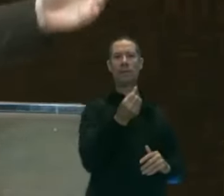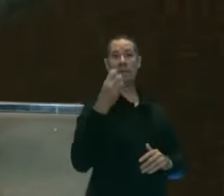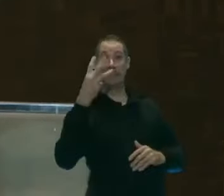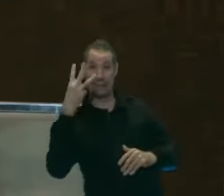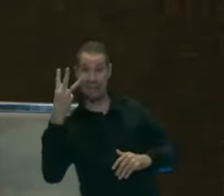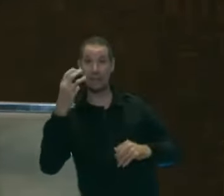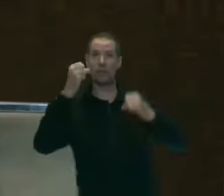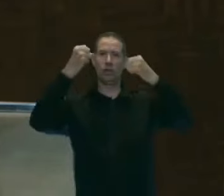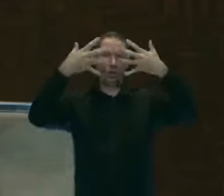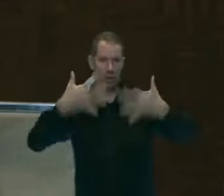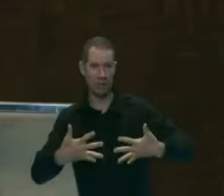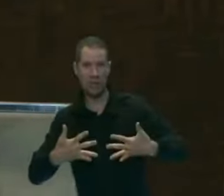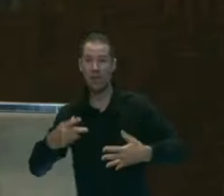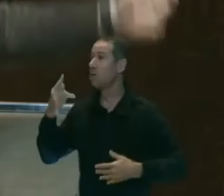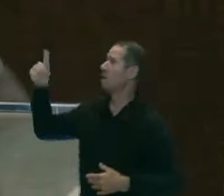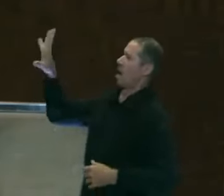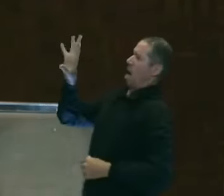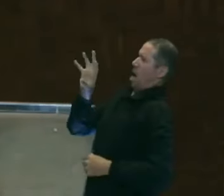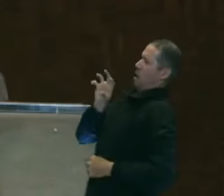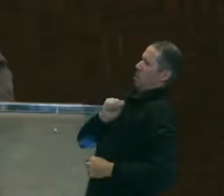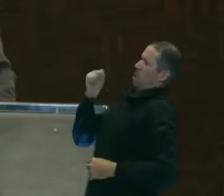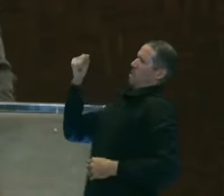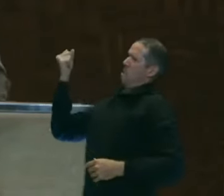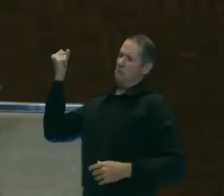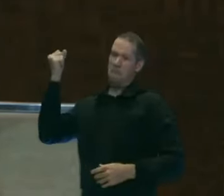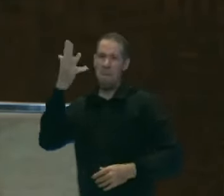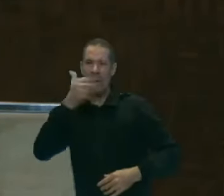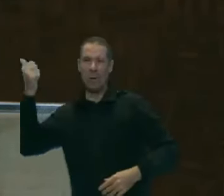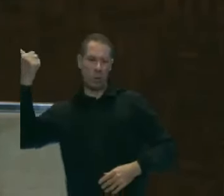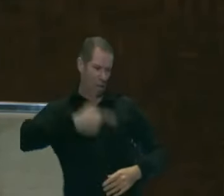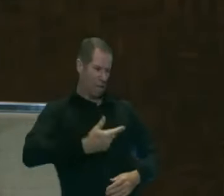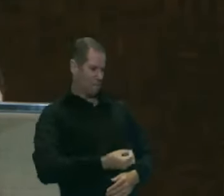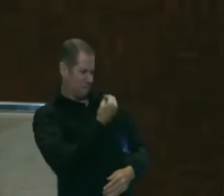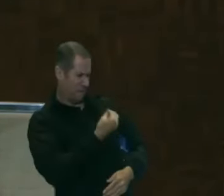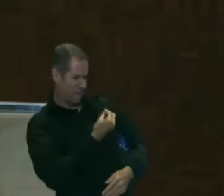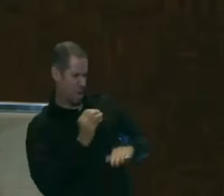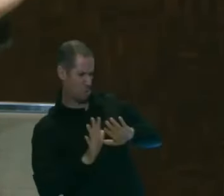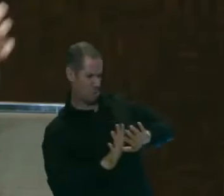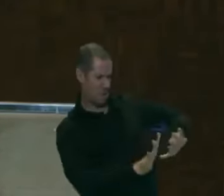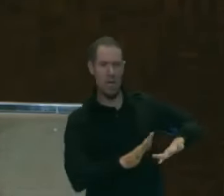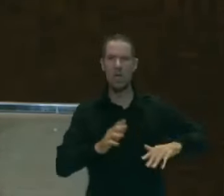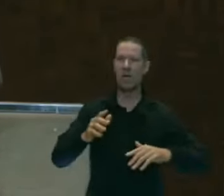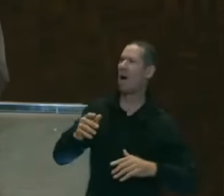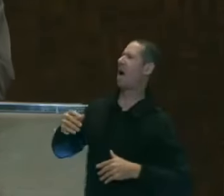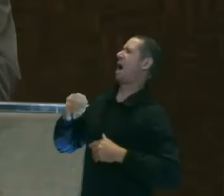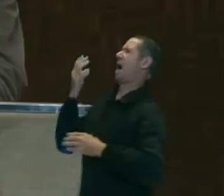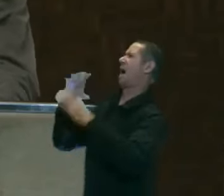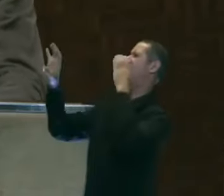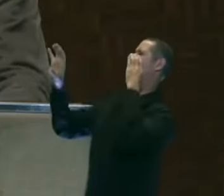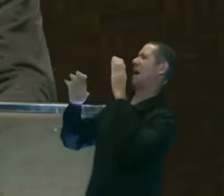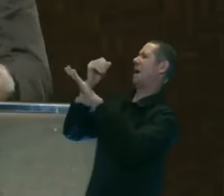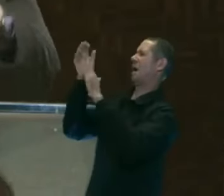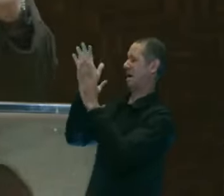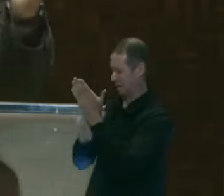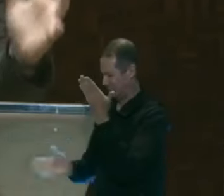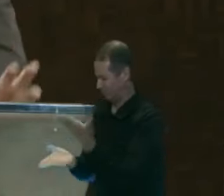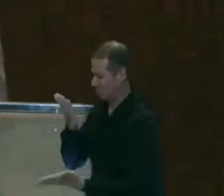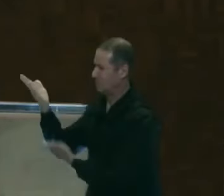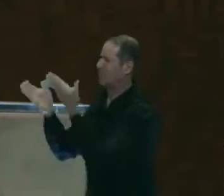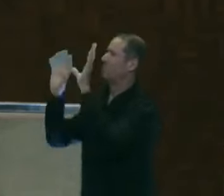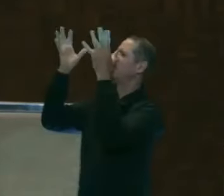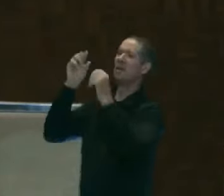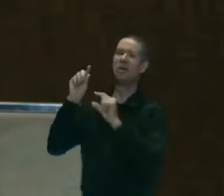diz: o teu amor é melhor que a vida, por isso os meus lábios te exaltarão. O que